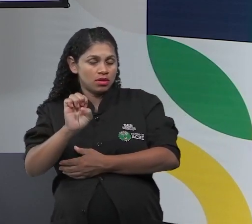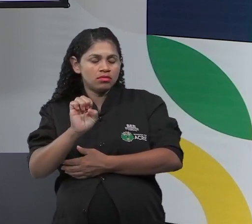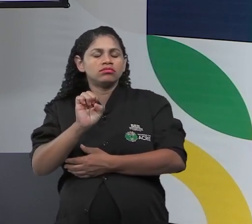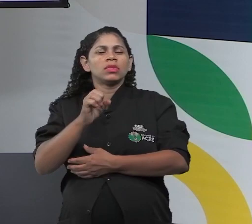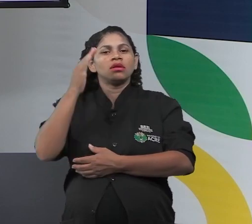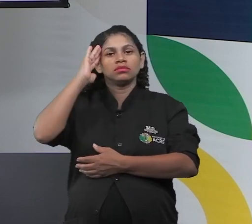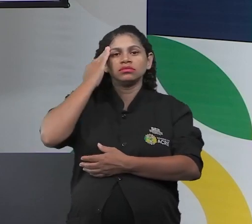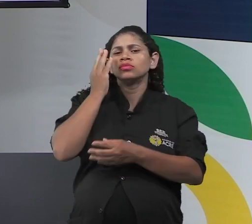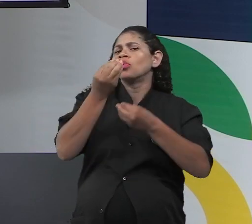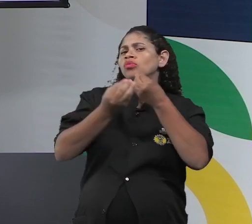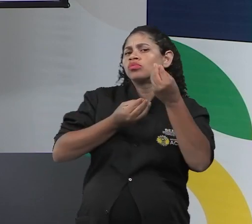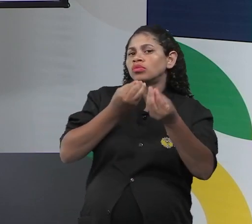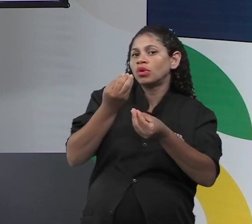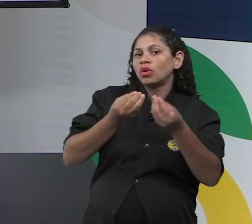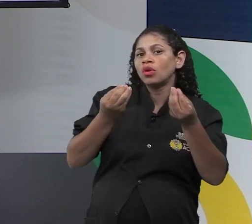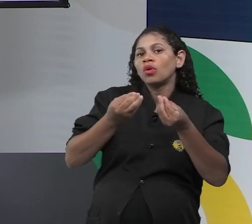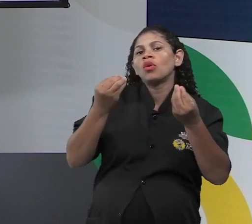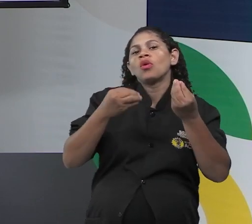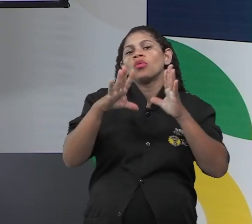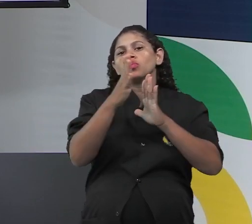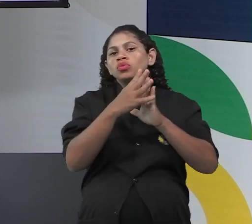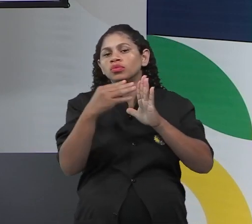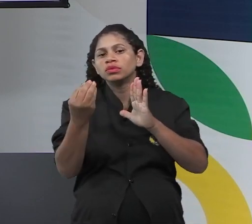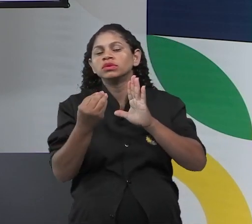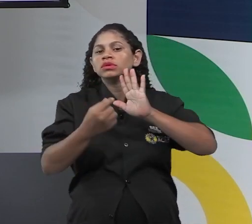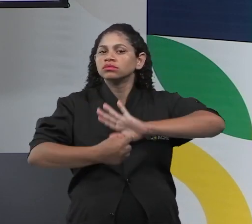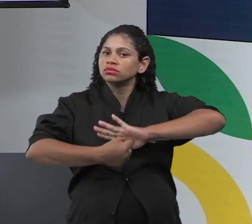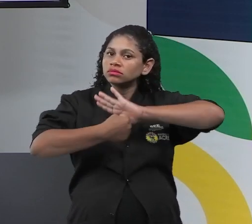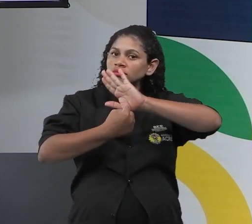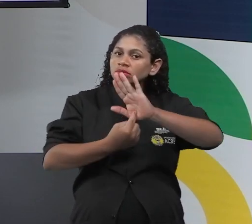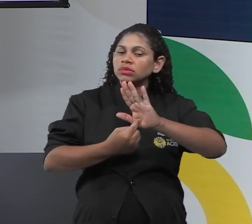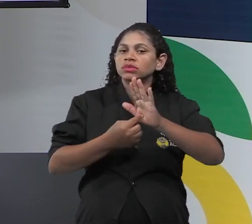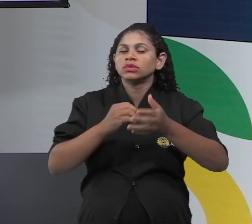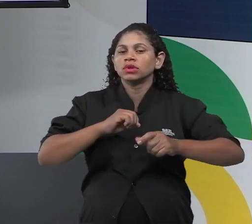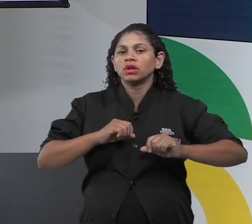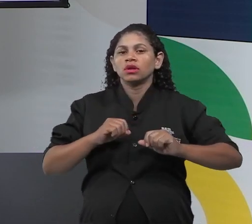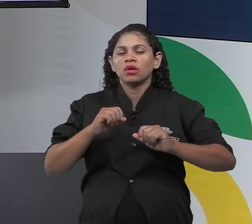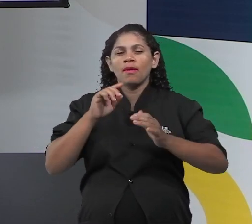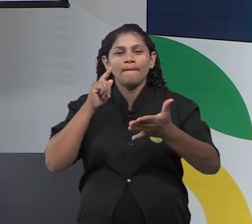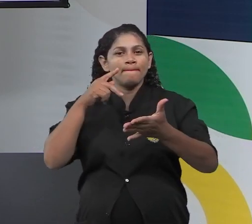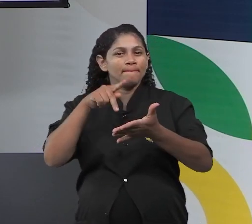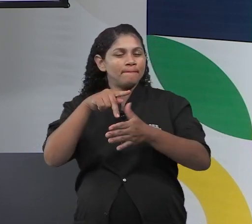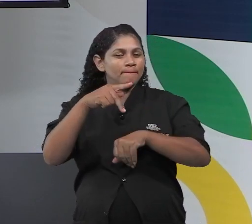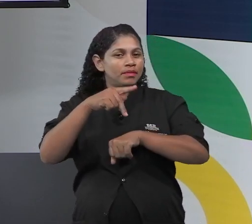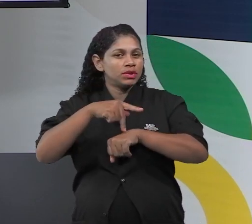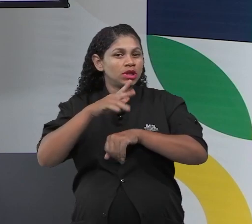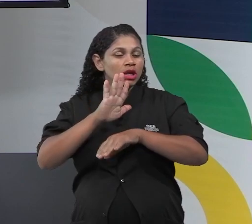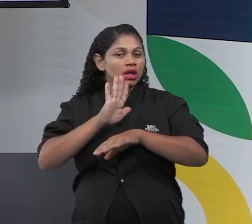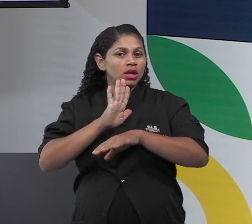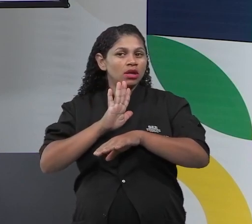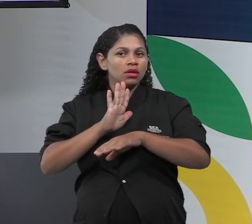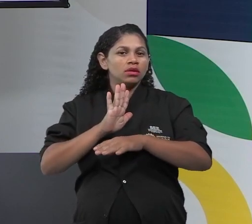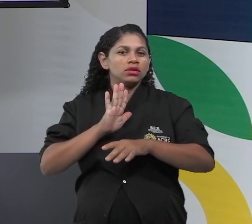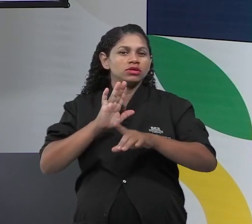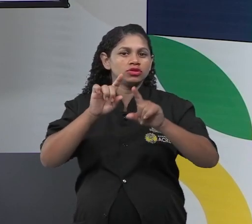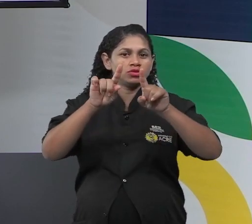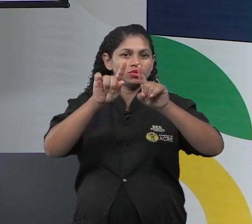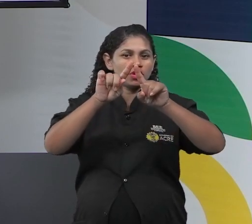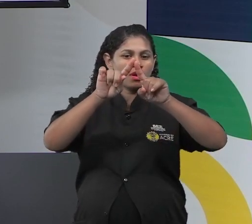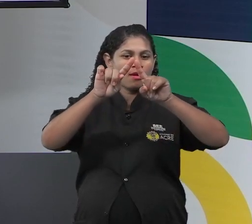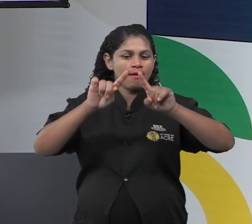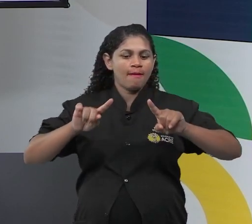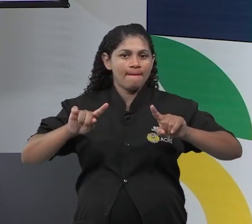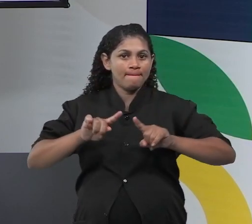são dadas. Na verdade, nós vamos conversar especificamente sobre dois sólidos, a pirâmide